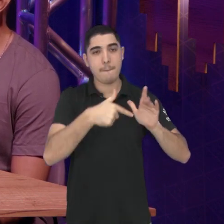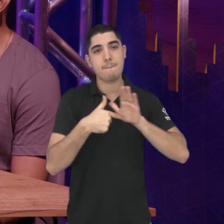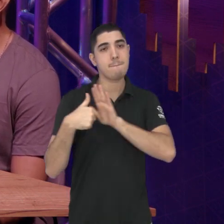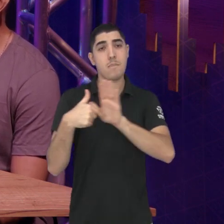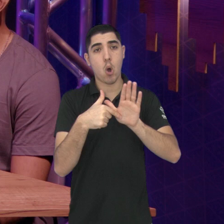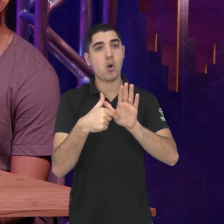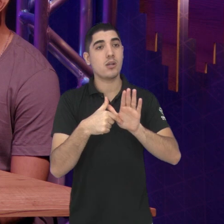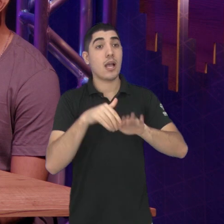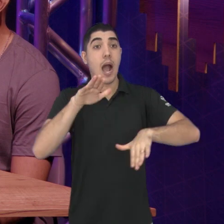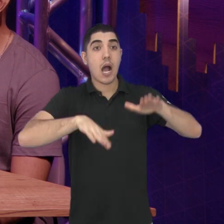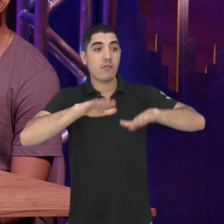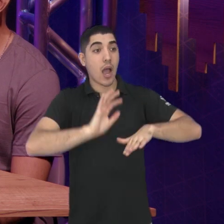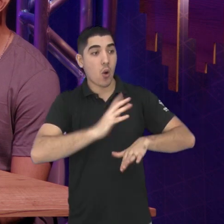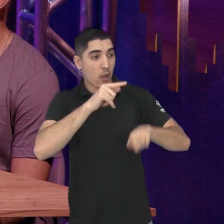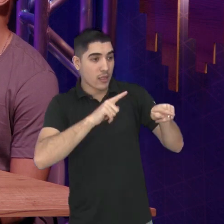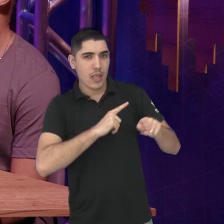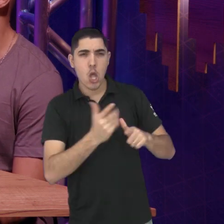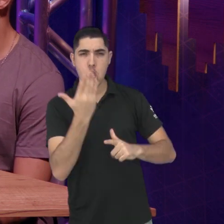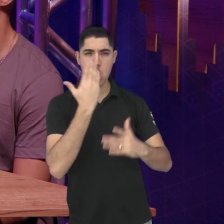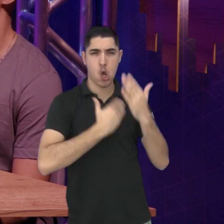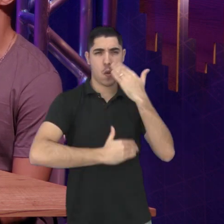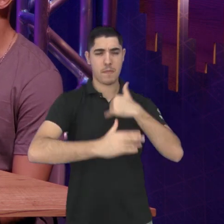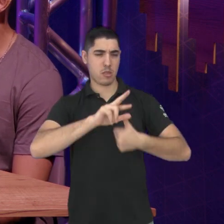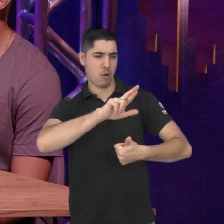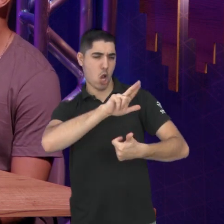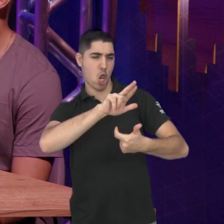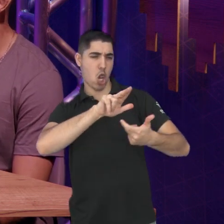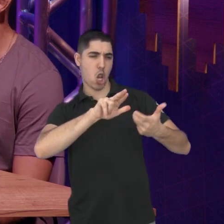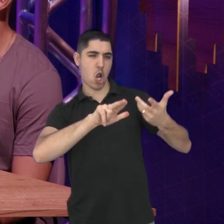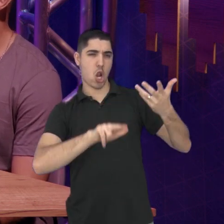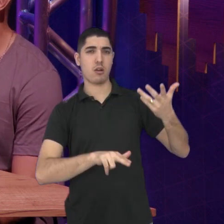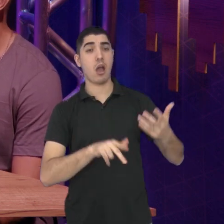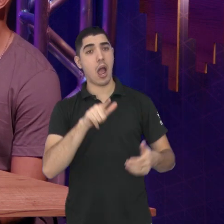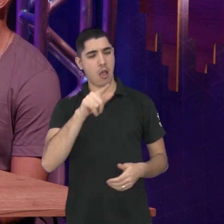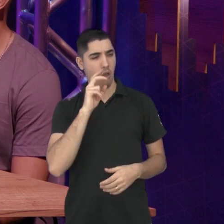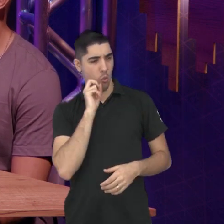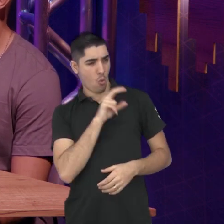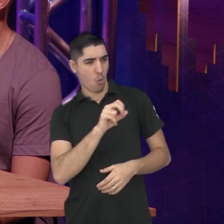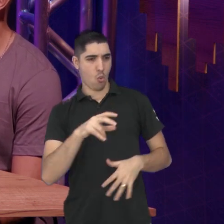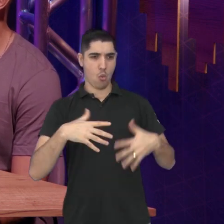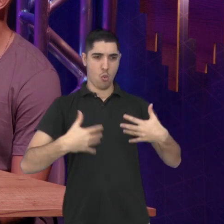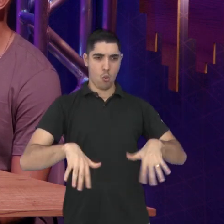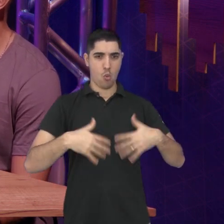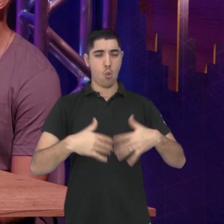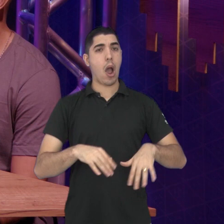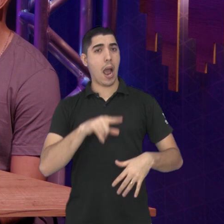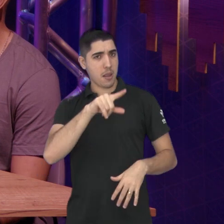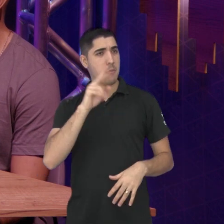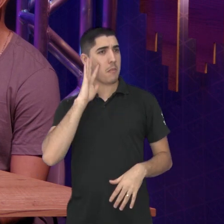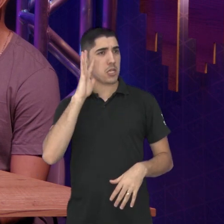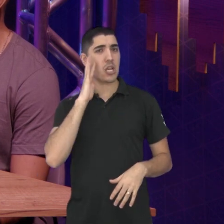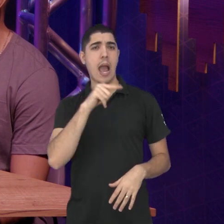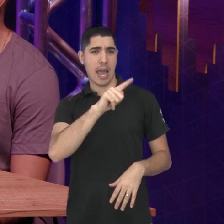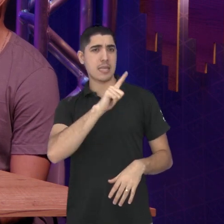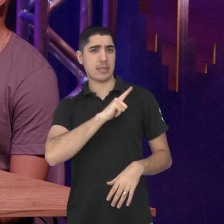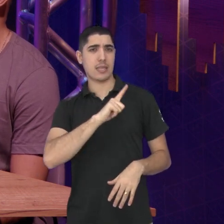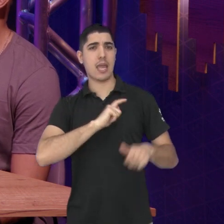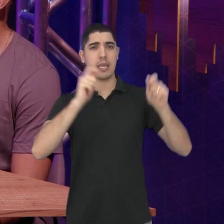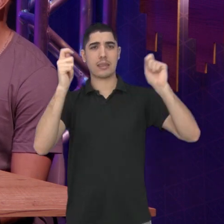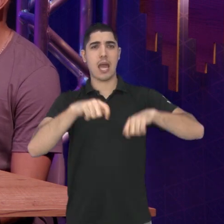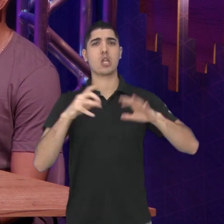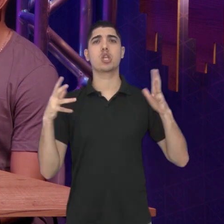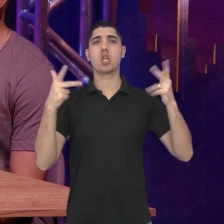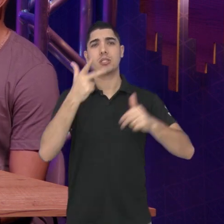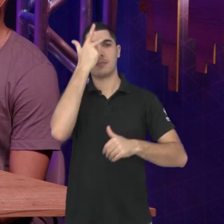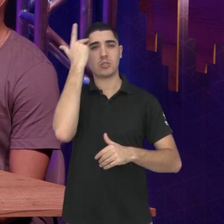aparece em vários momentos muita comida, né, muita fartura. Então, assim, tecnicamente, isso leva a gente a pensar, assim, que tem